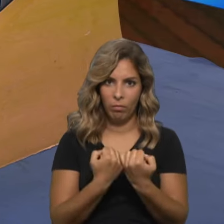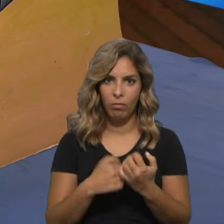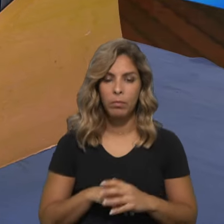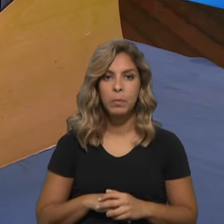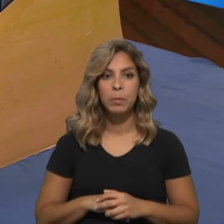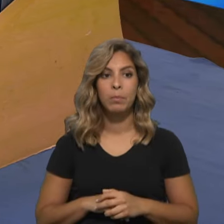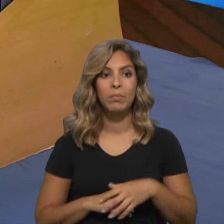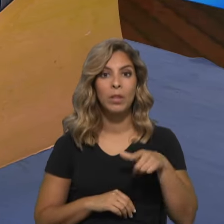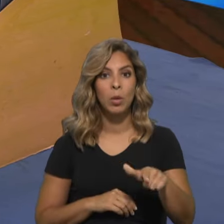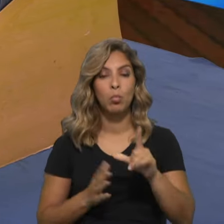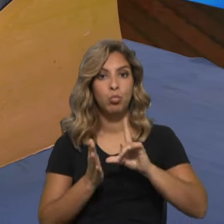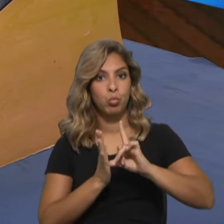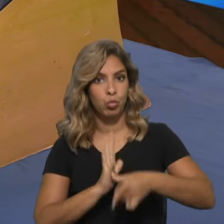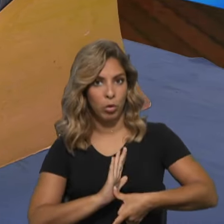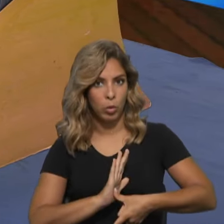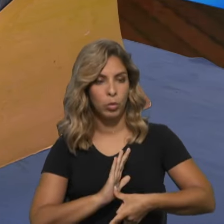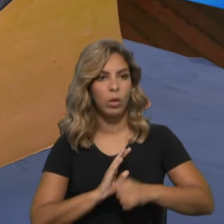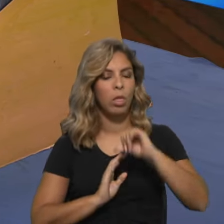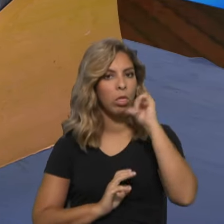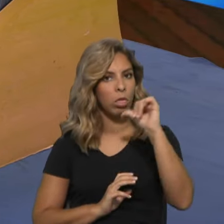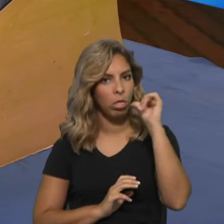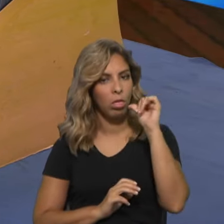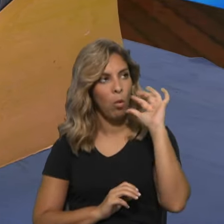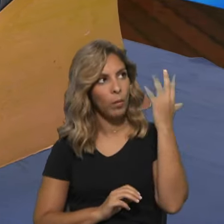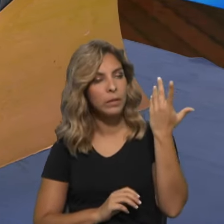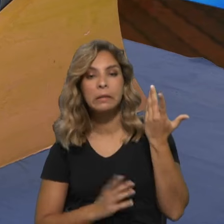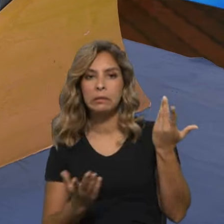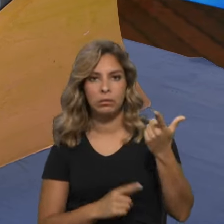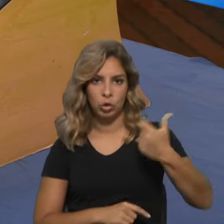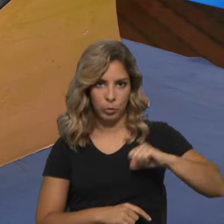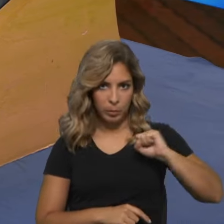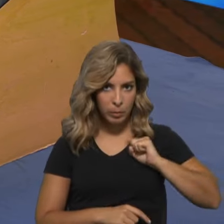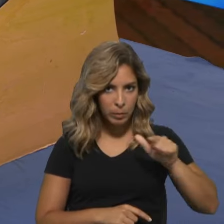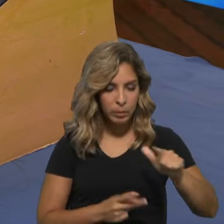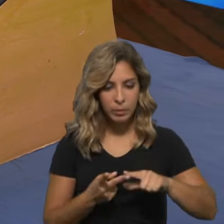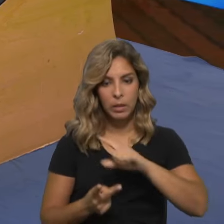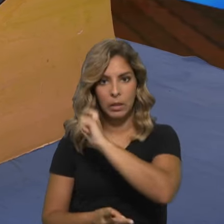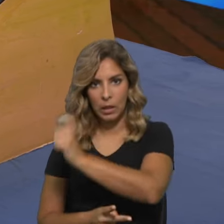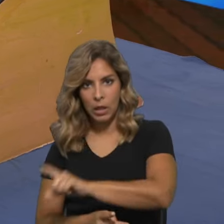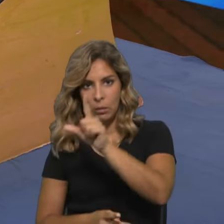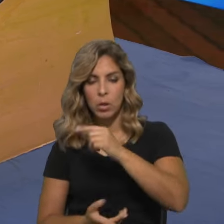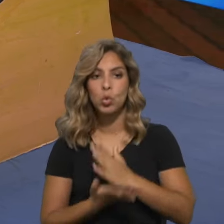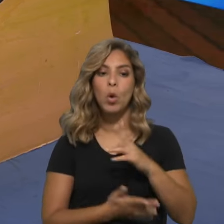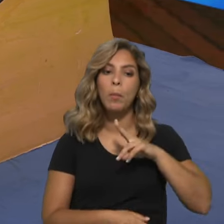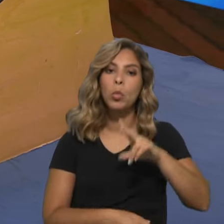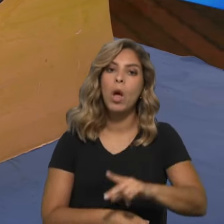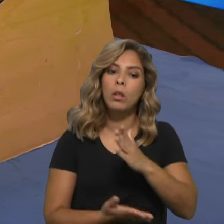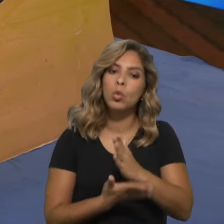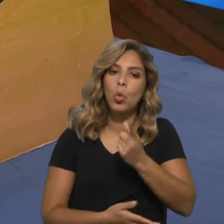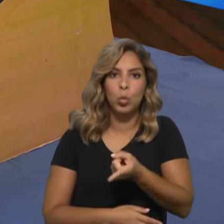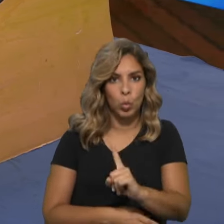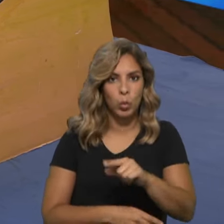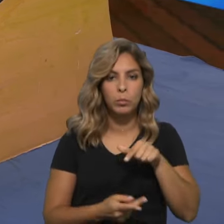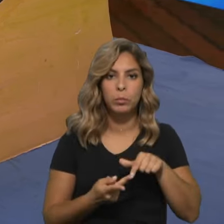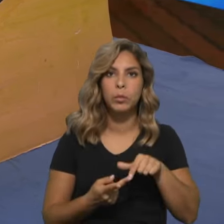projeto ele acompanha ele acontece também na Espanha e na Itália não só aqui em Portugal então nós temos parceiros também desses outros dois países